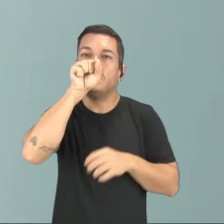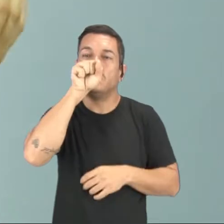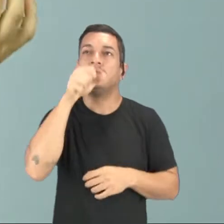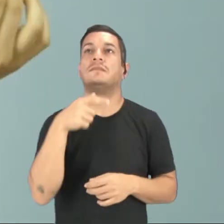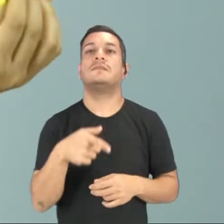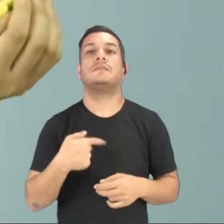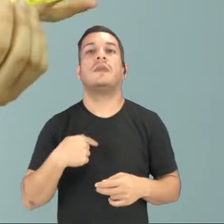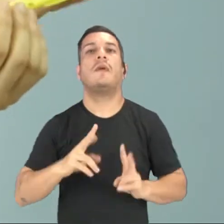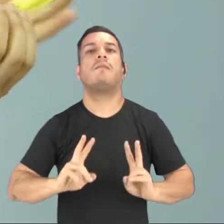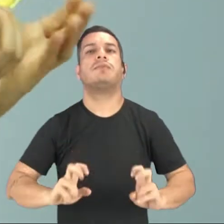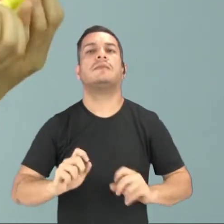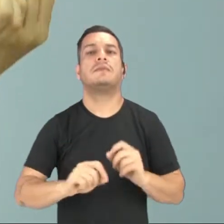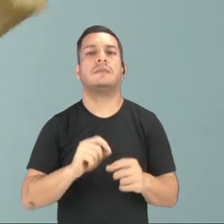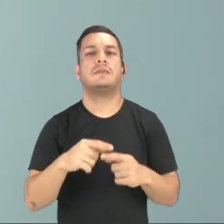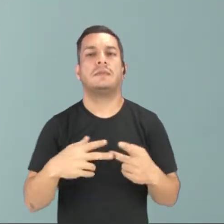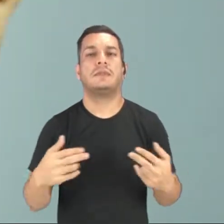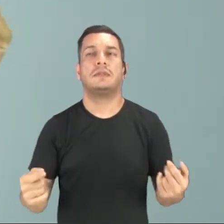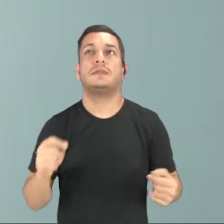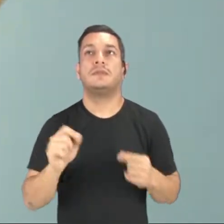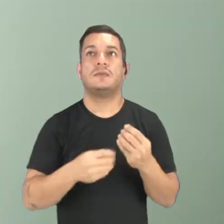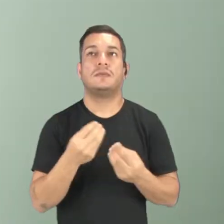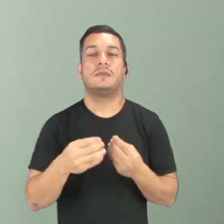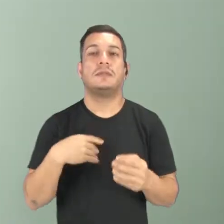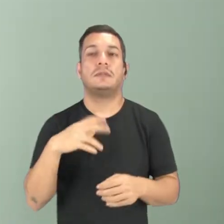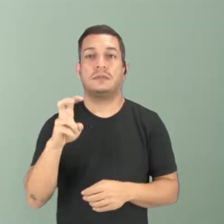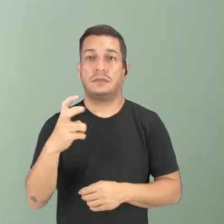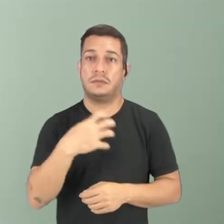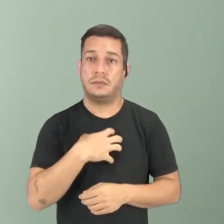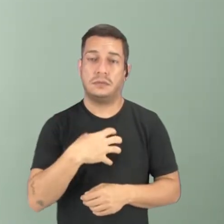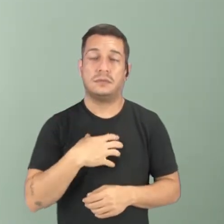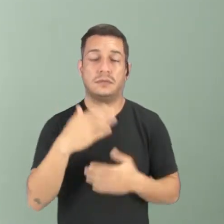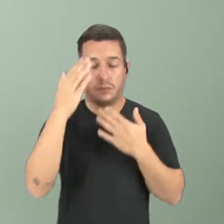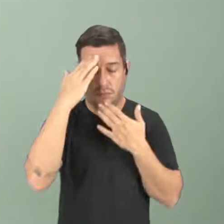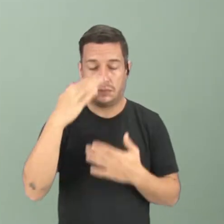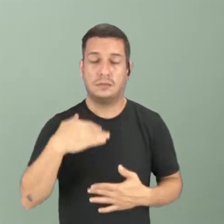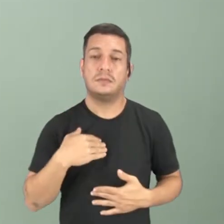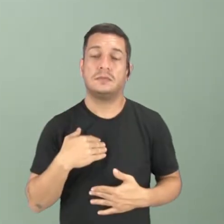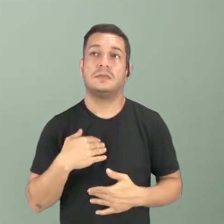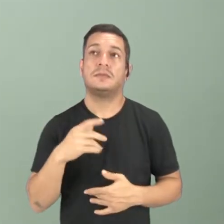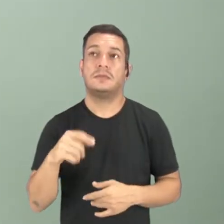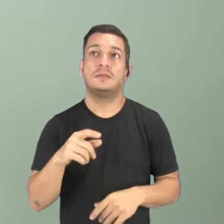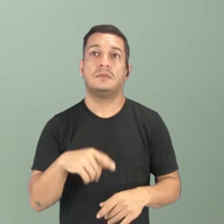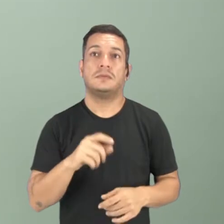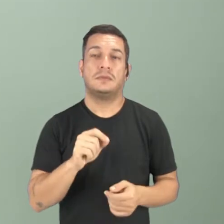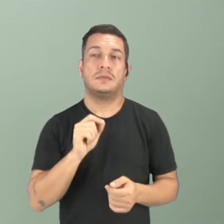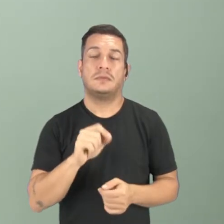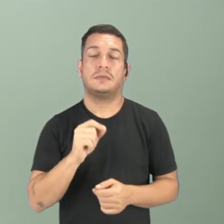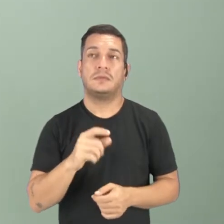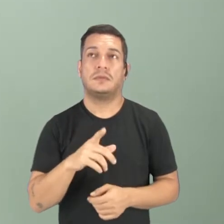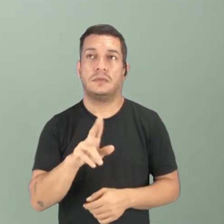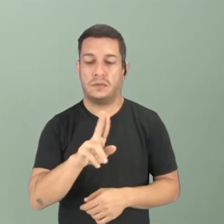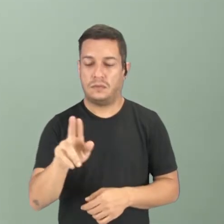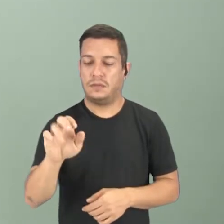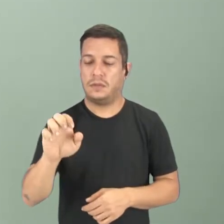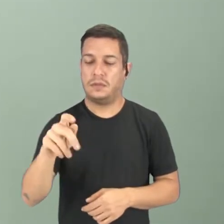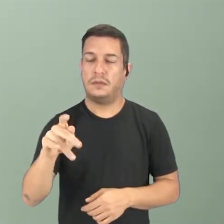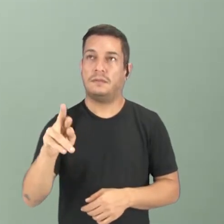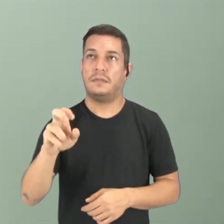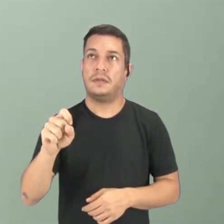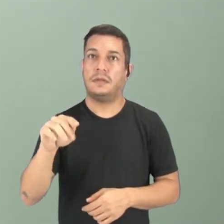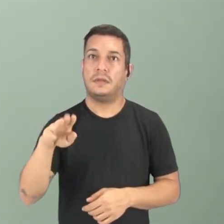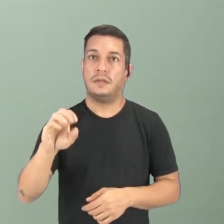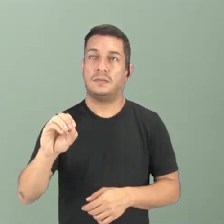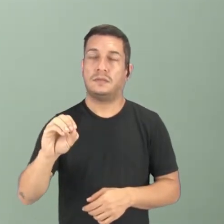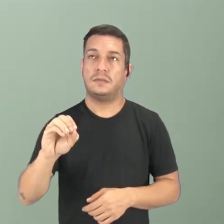percebo esse objeto material através dos 5 sentidos do corpo. Então, esse objeto existe, isso se chama empirismo, é